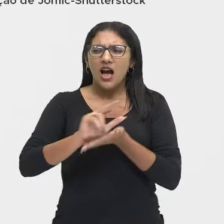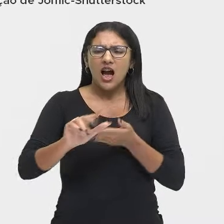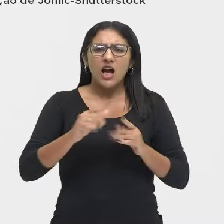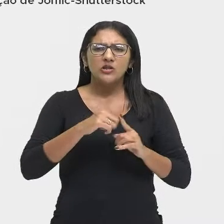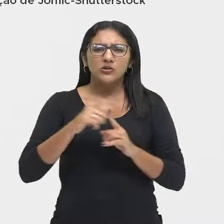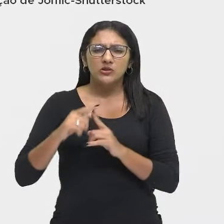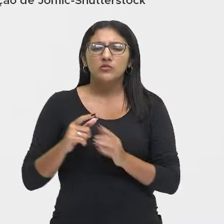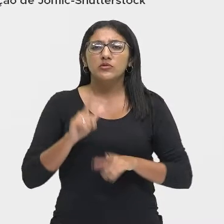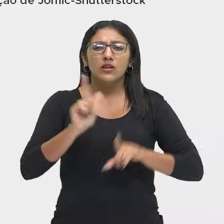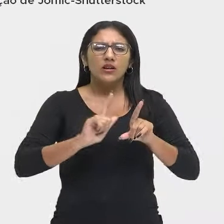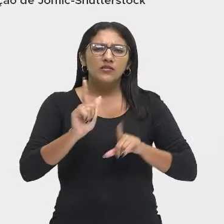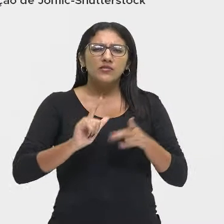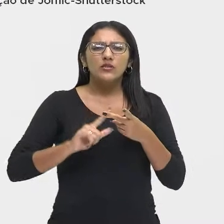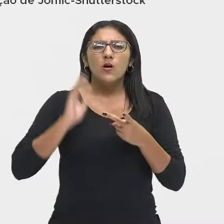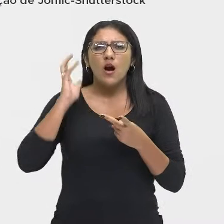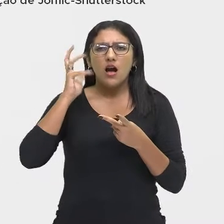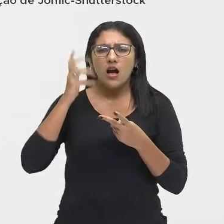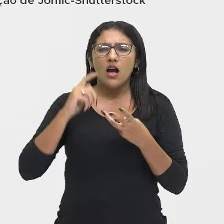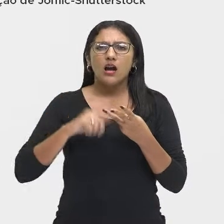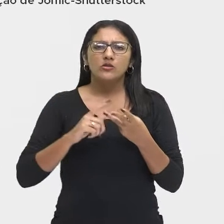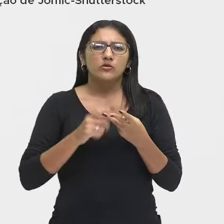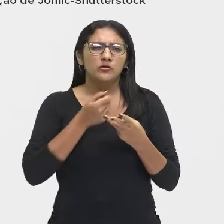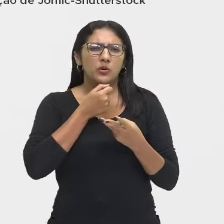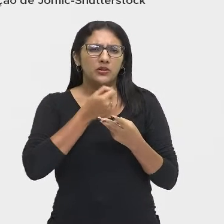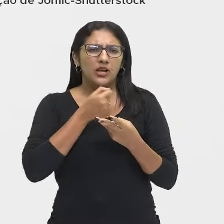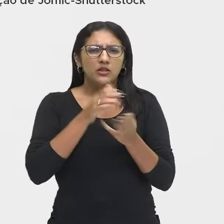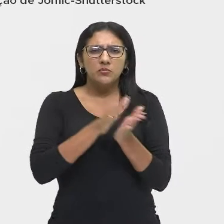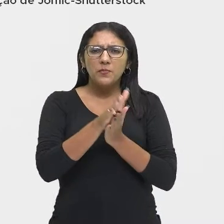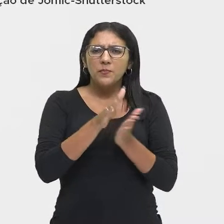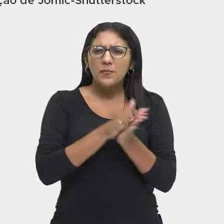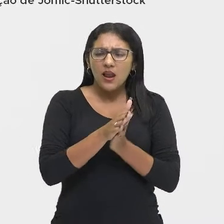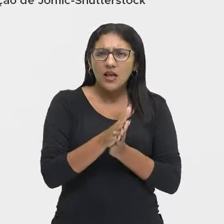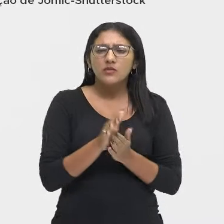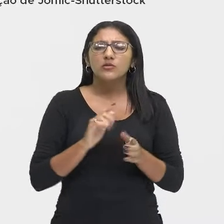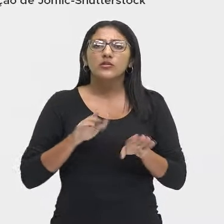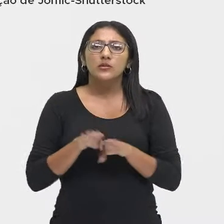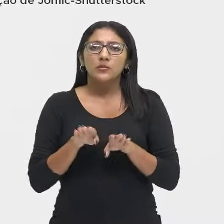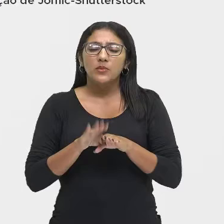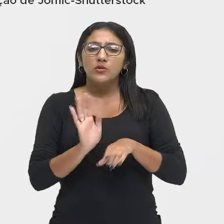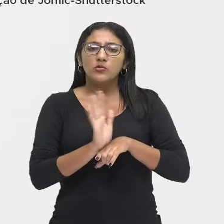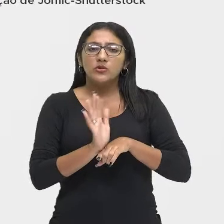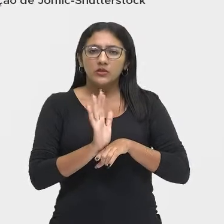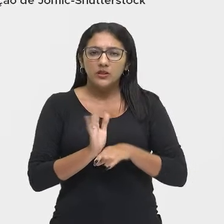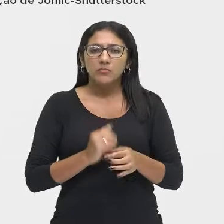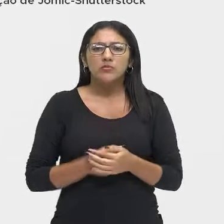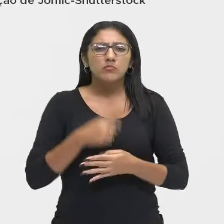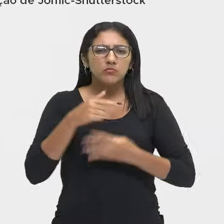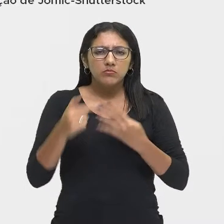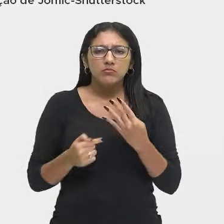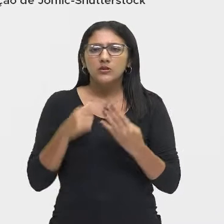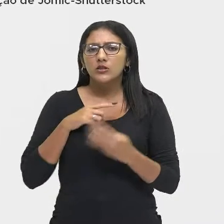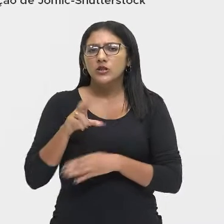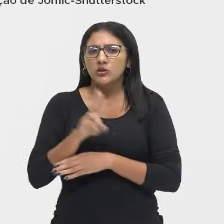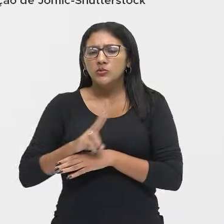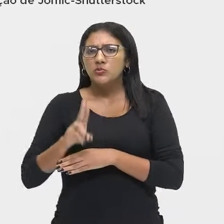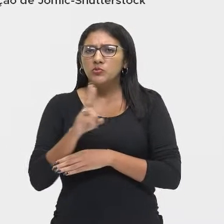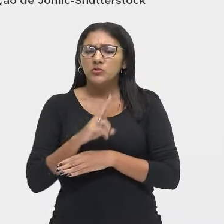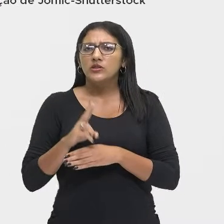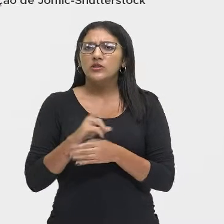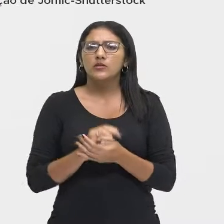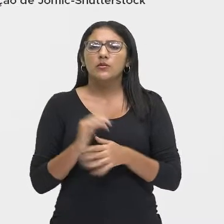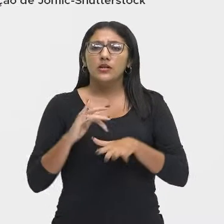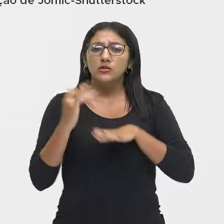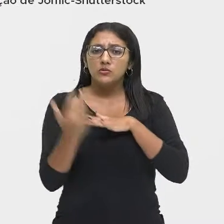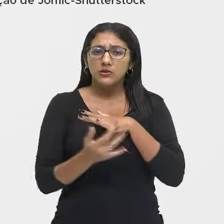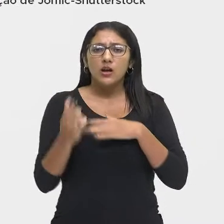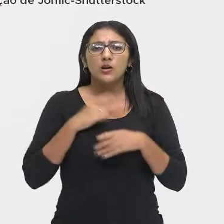como a TV, o rádio, o jornalismo impresso e o cinema, os quais utilizam os formatos digitais